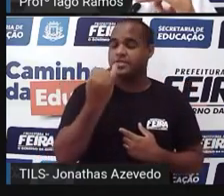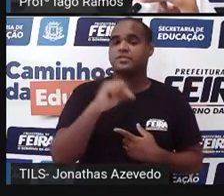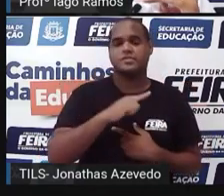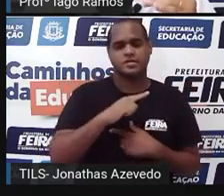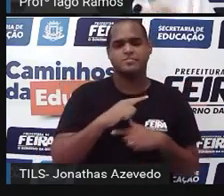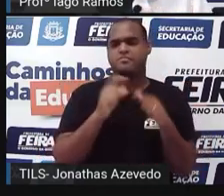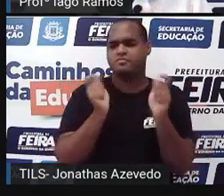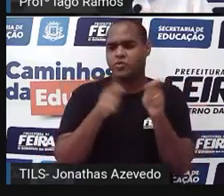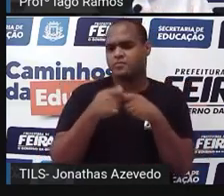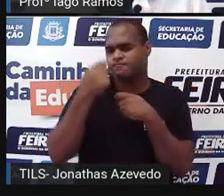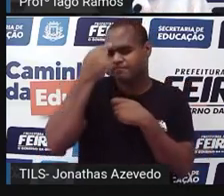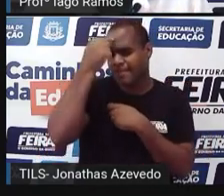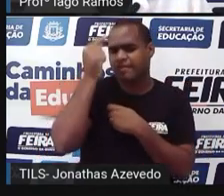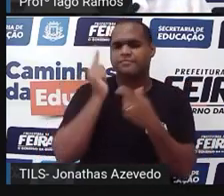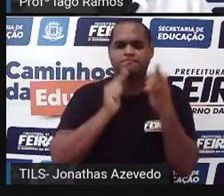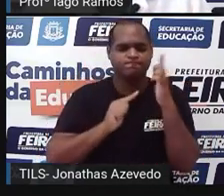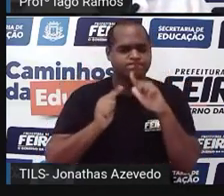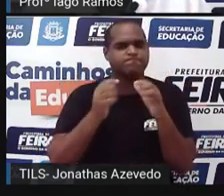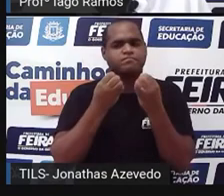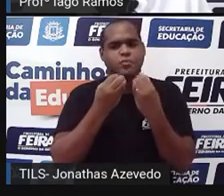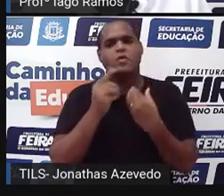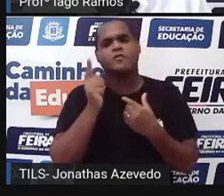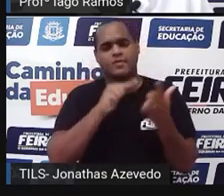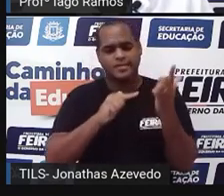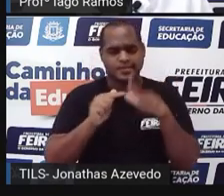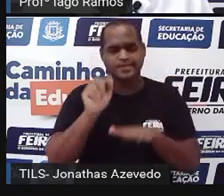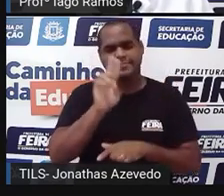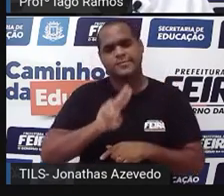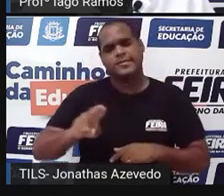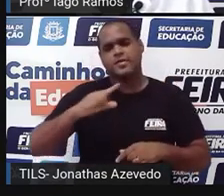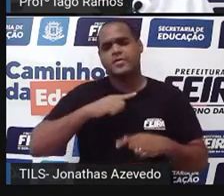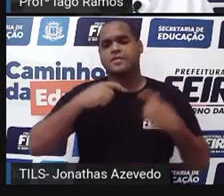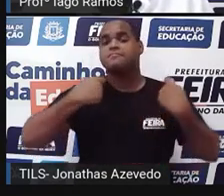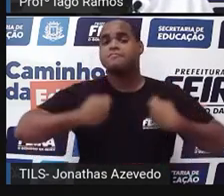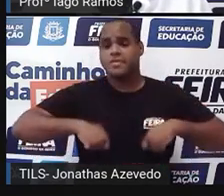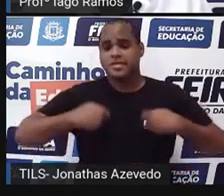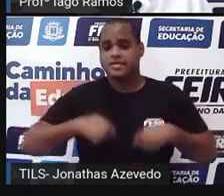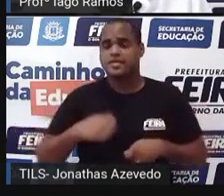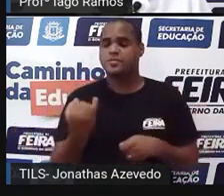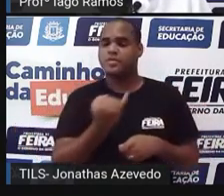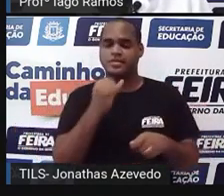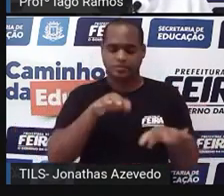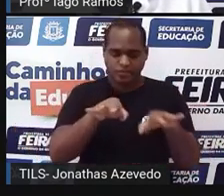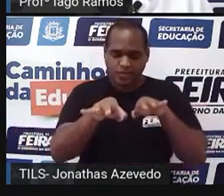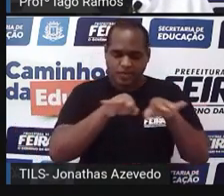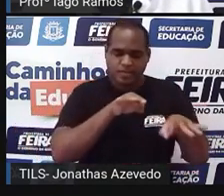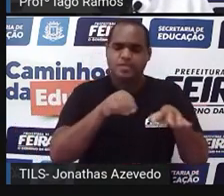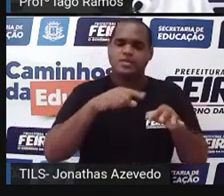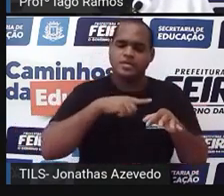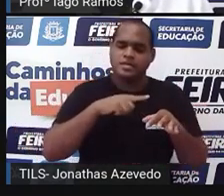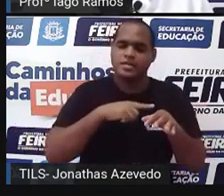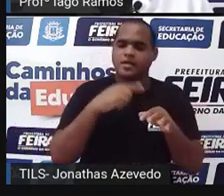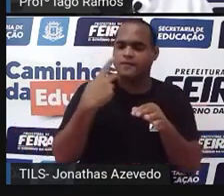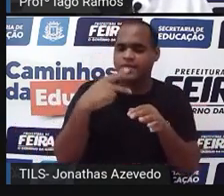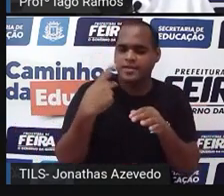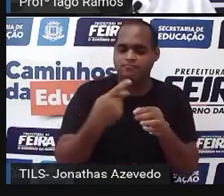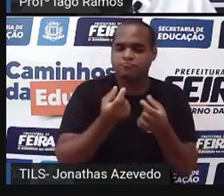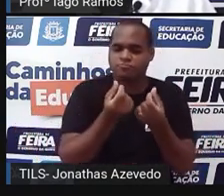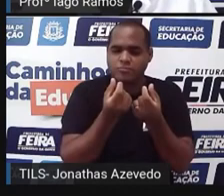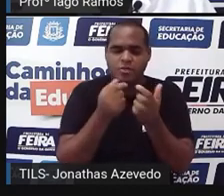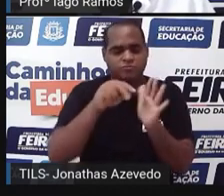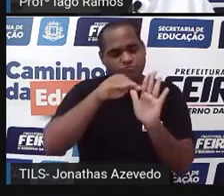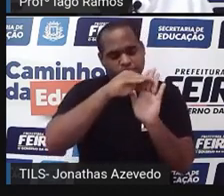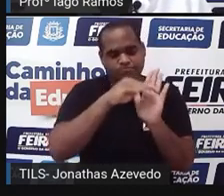uma ideia bem bacana para você usar quando você precisar organizar o seu planejamento financeiro